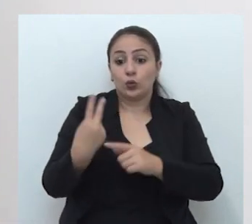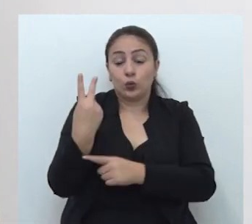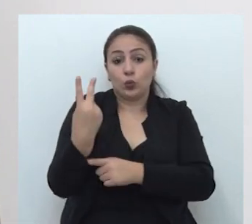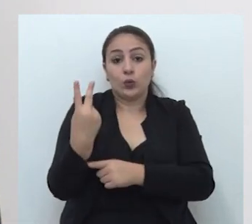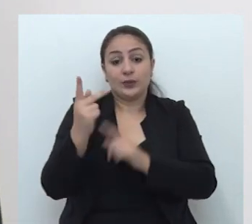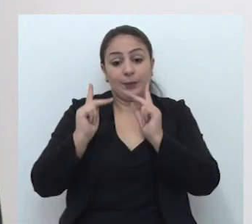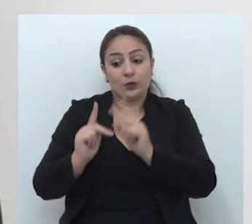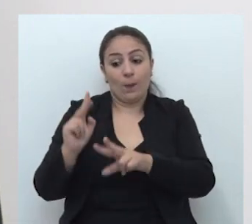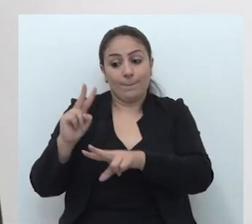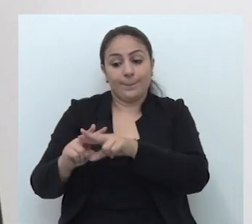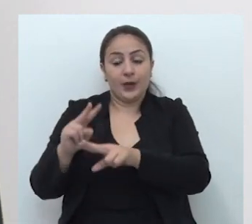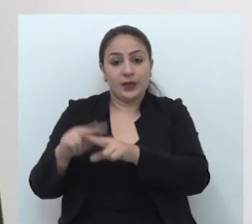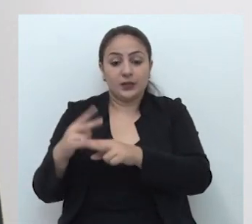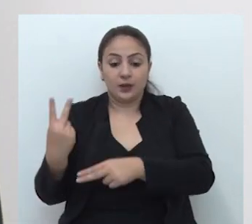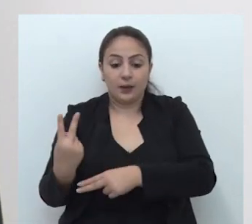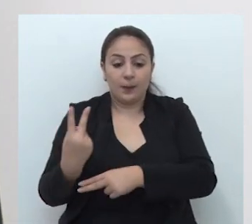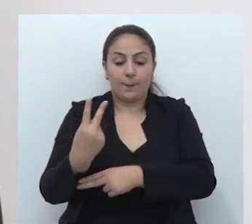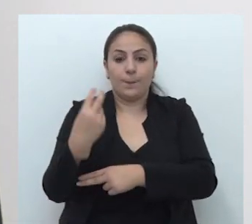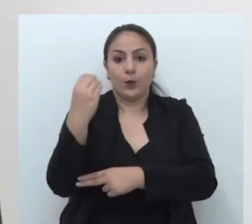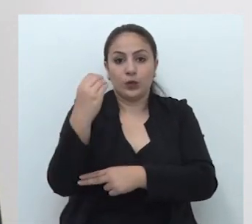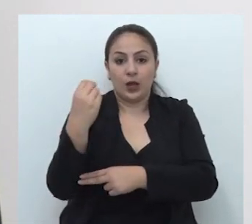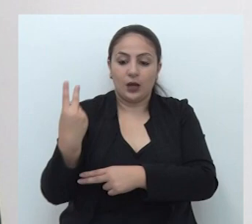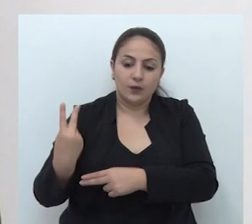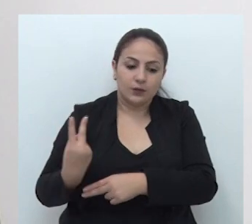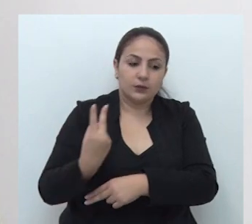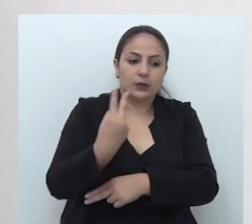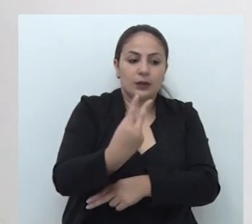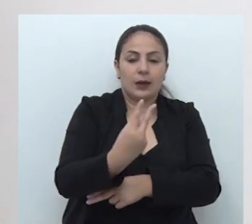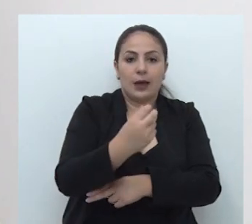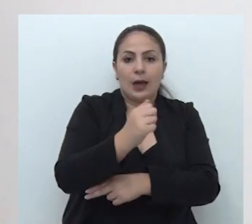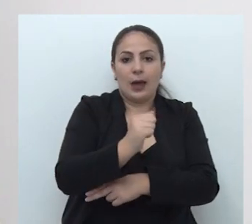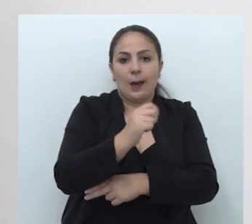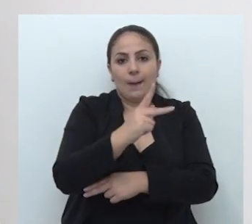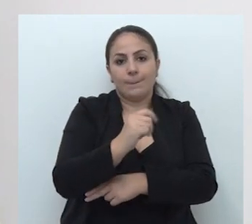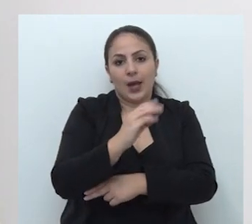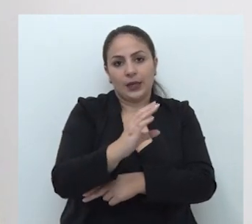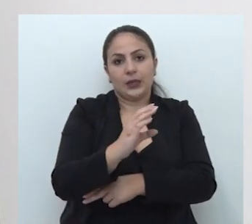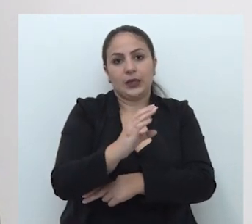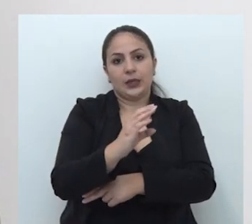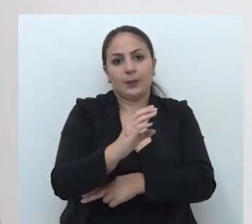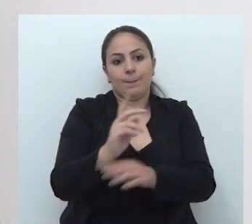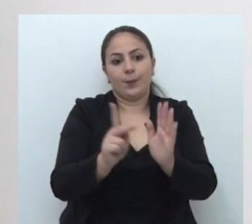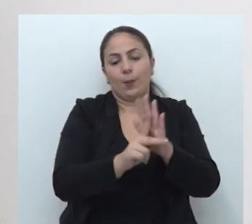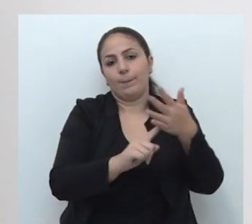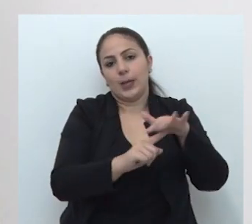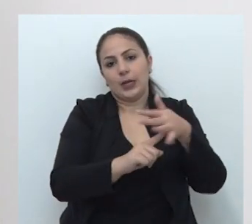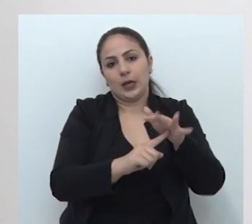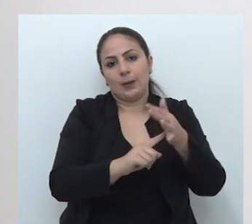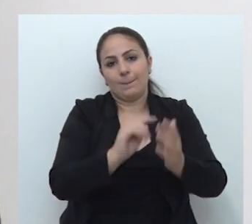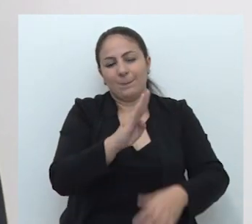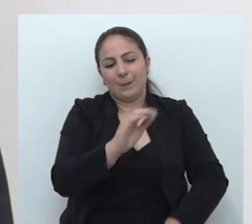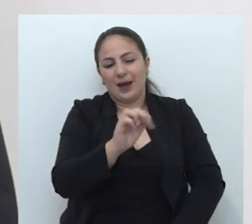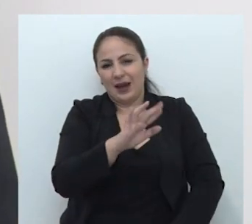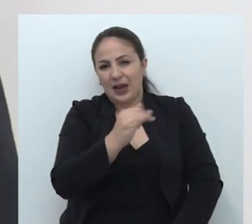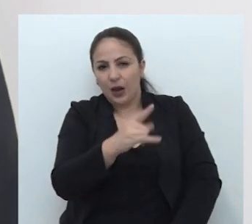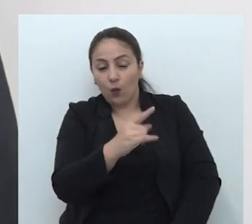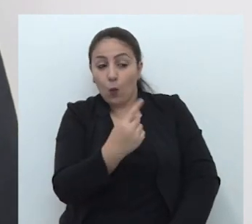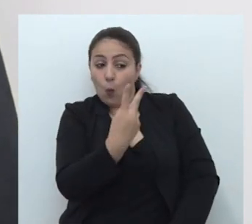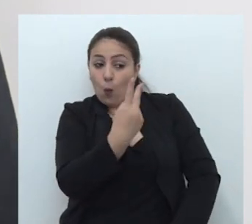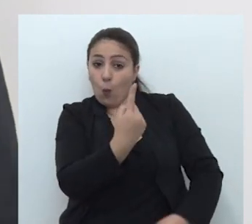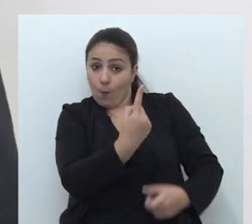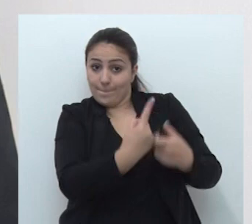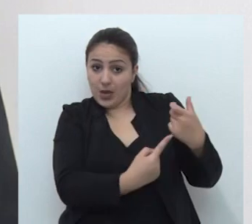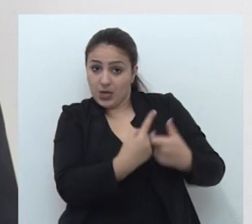Alegre para a PAC de Barracão, no estado do Paraná. Eles vão ficar 1 mês lá fazendo treinamento. E quando